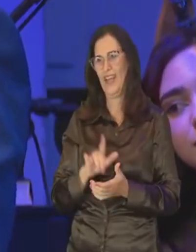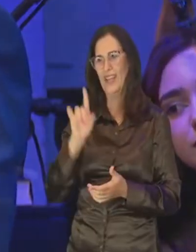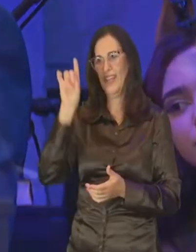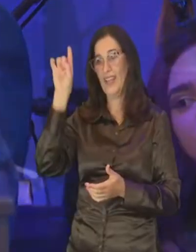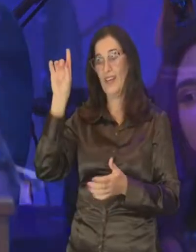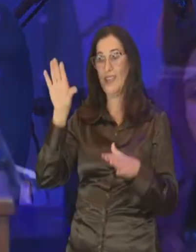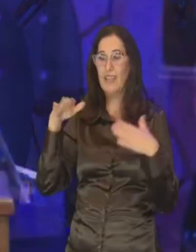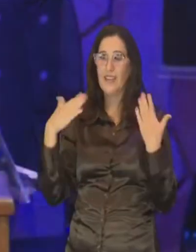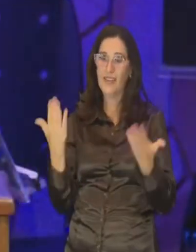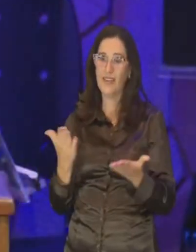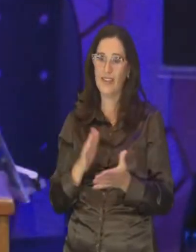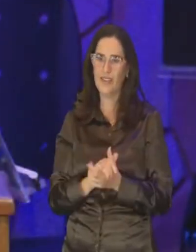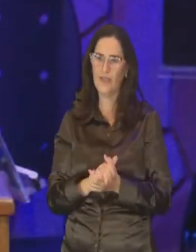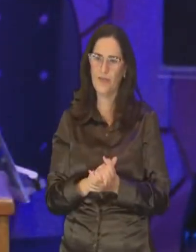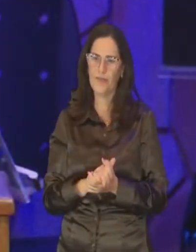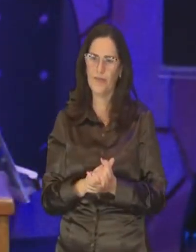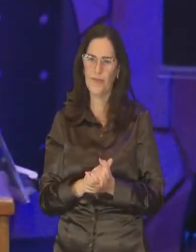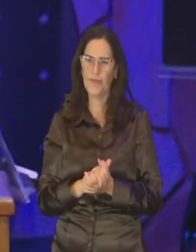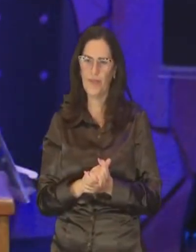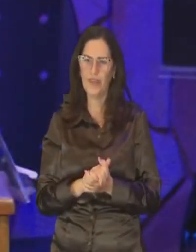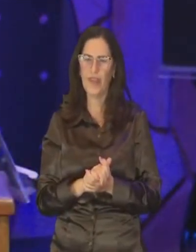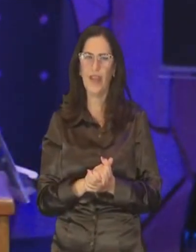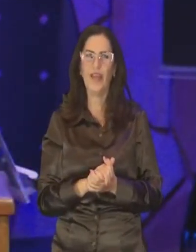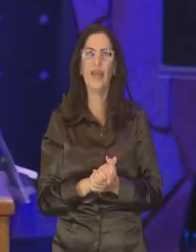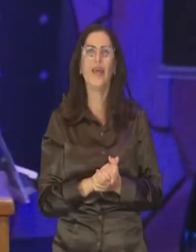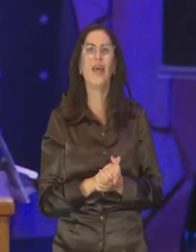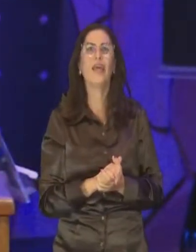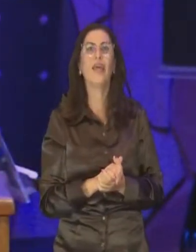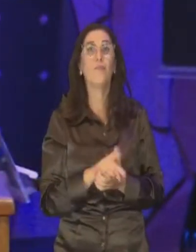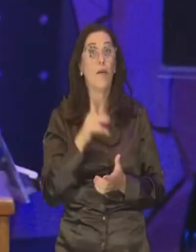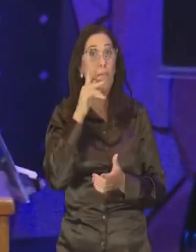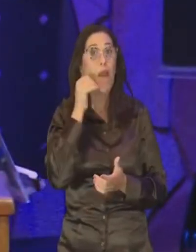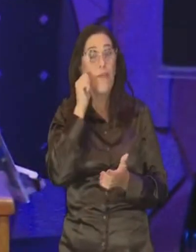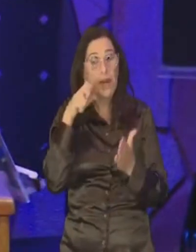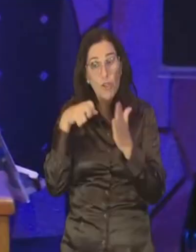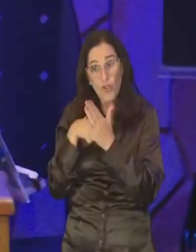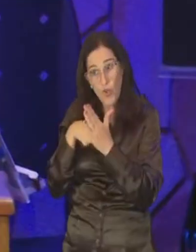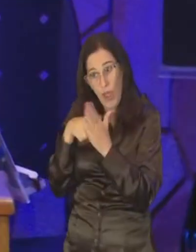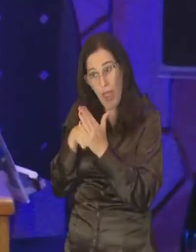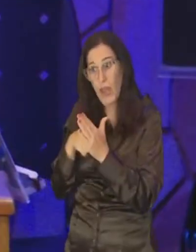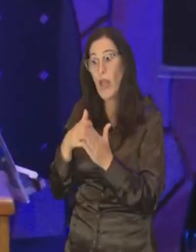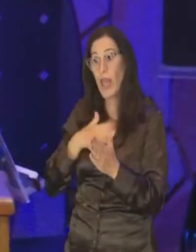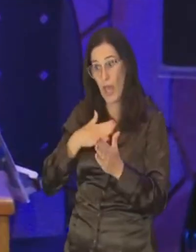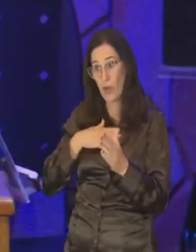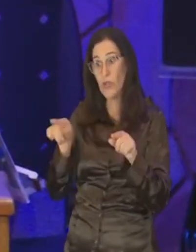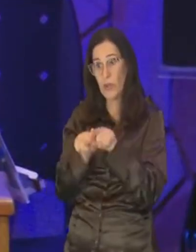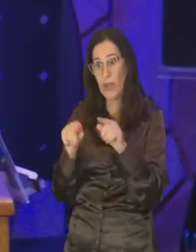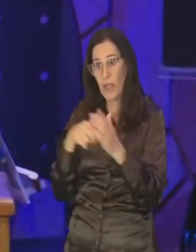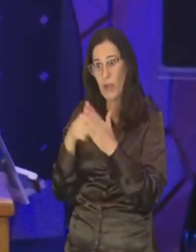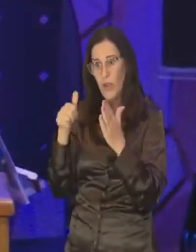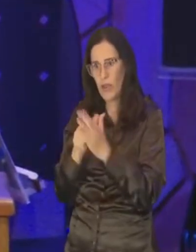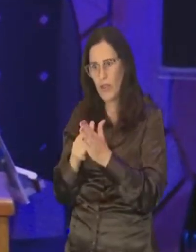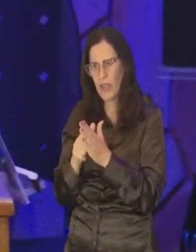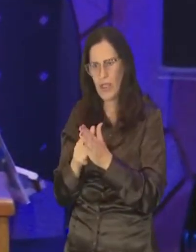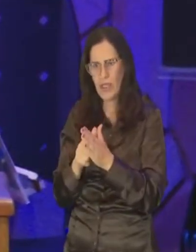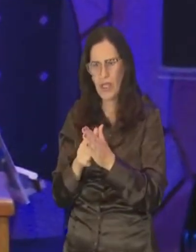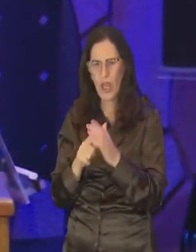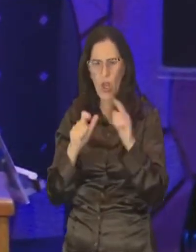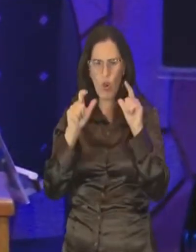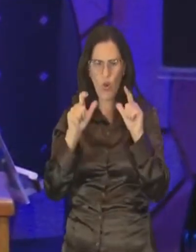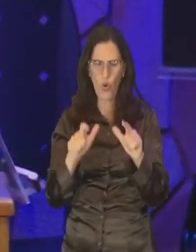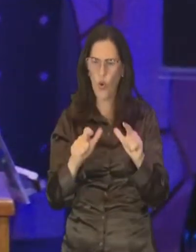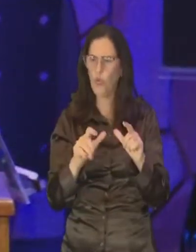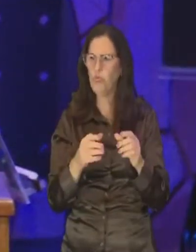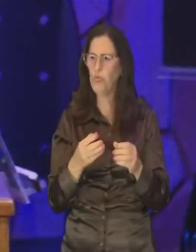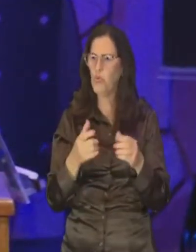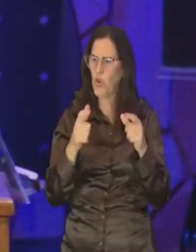então, devido aos joelhos dos meus pais, aos meus joelhos, me colocou em uma excelente